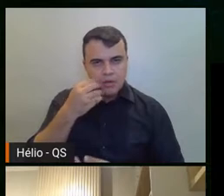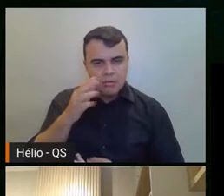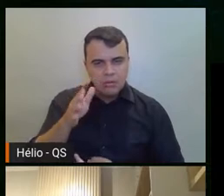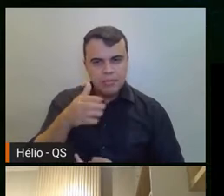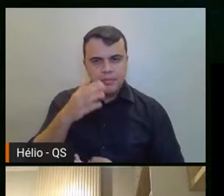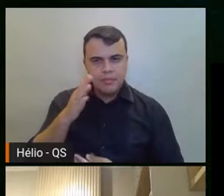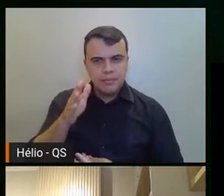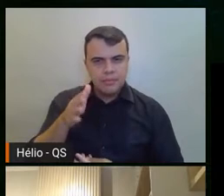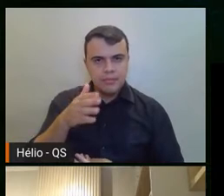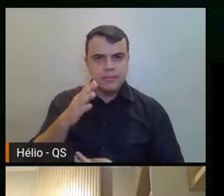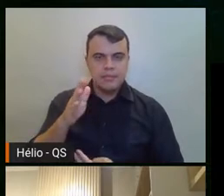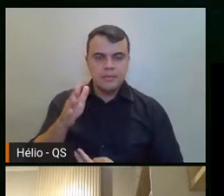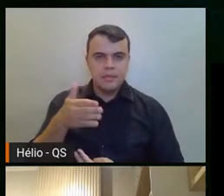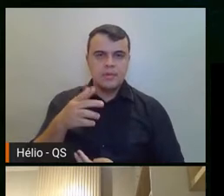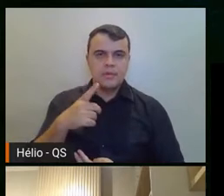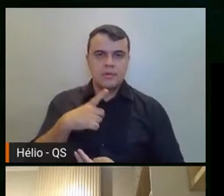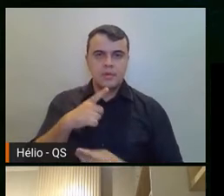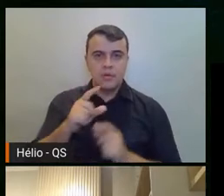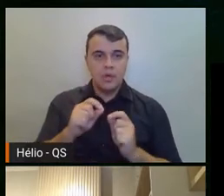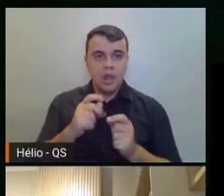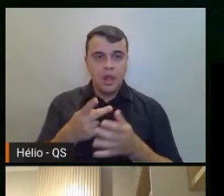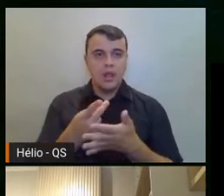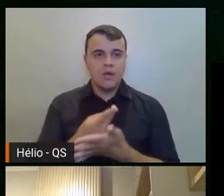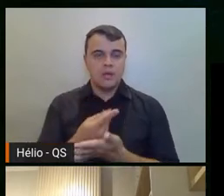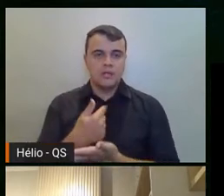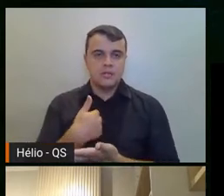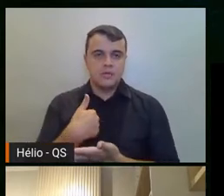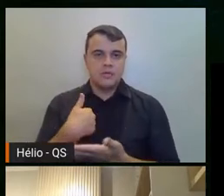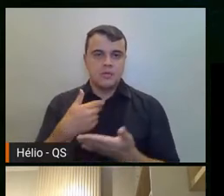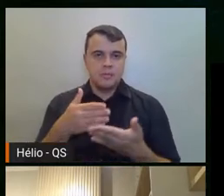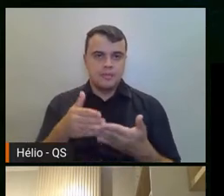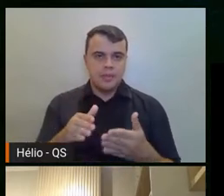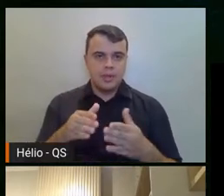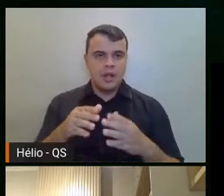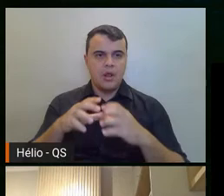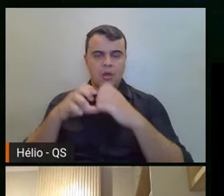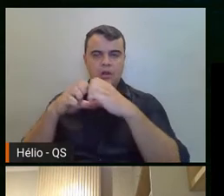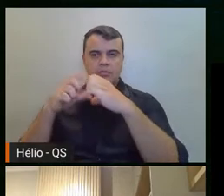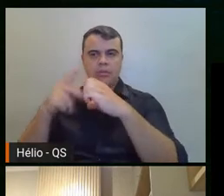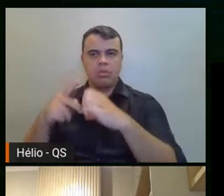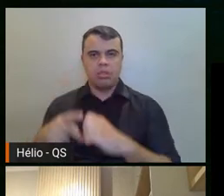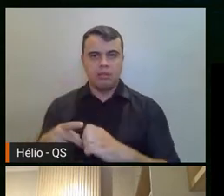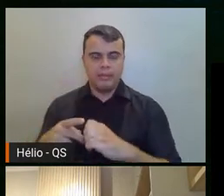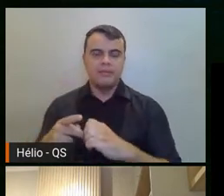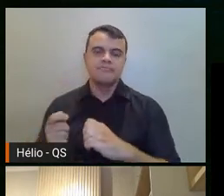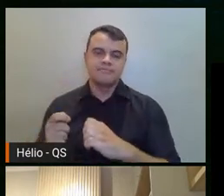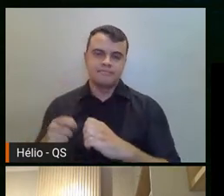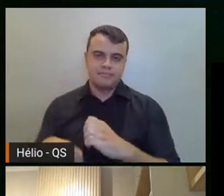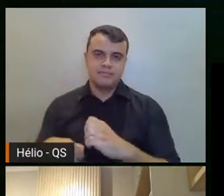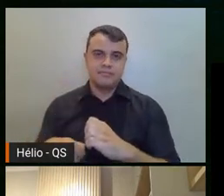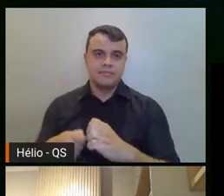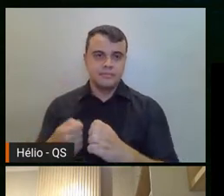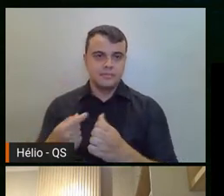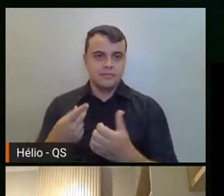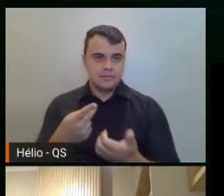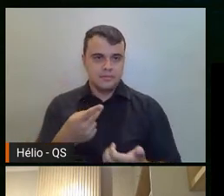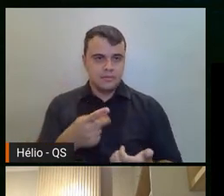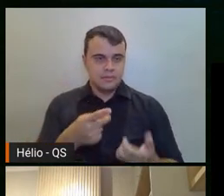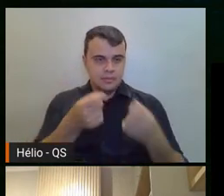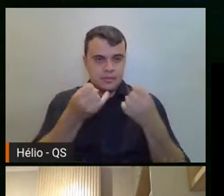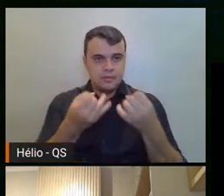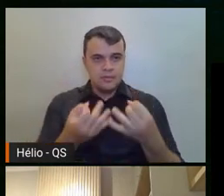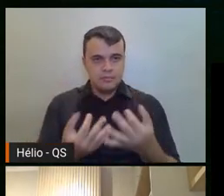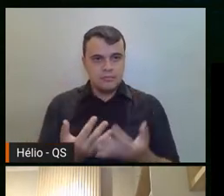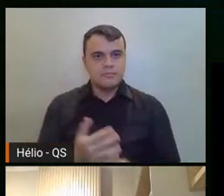né vocês vão ver que o que vai acontecer é que eu vou perder os meus Hearts né os meus coraçõezinhos que é o esquema de gameficação que o Felipão